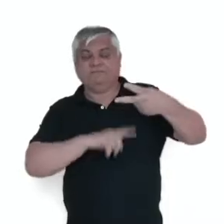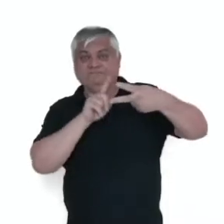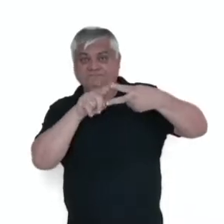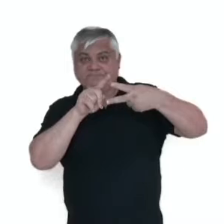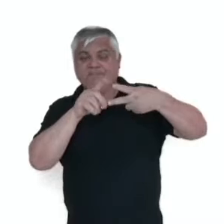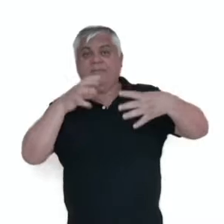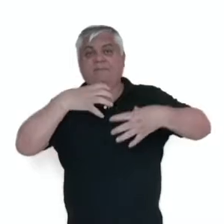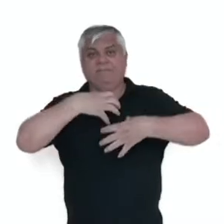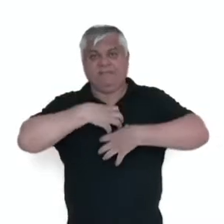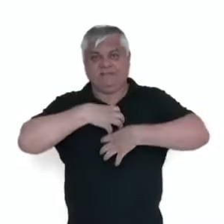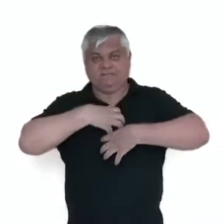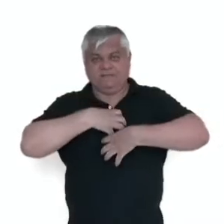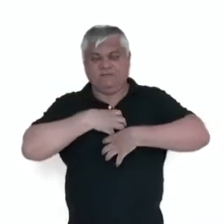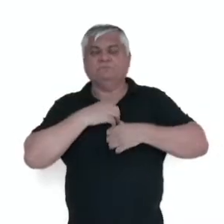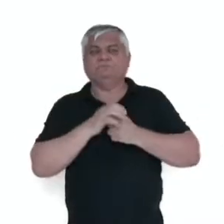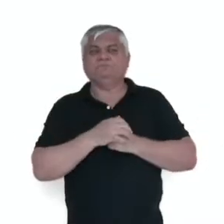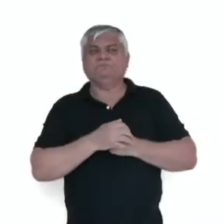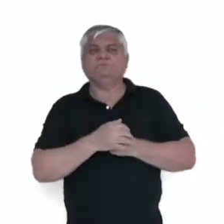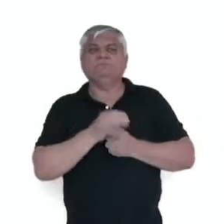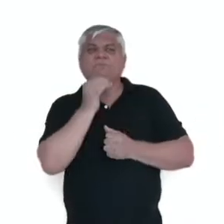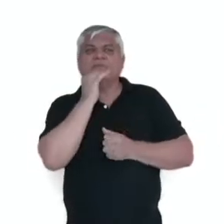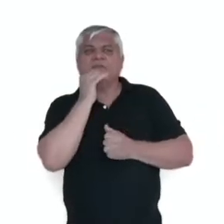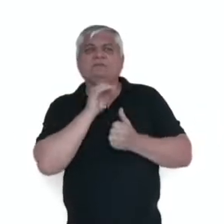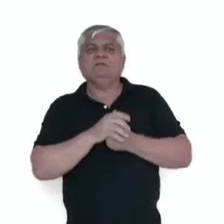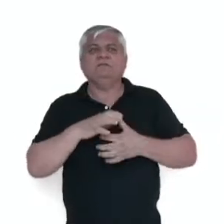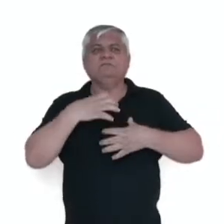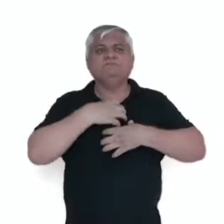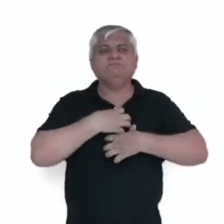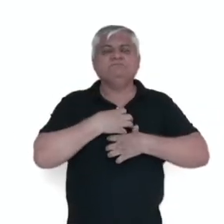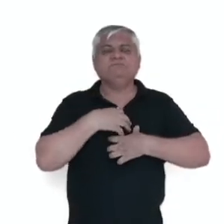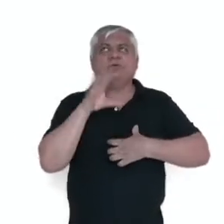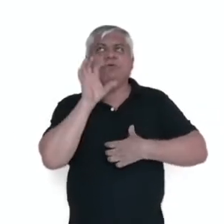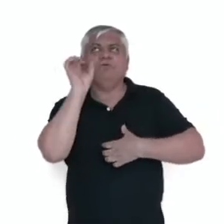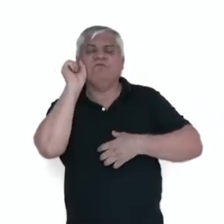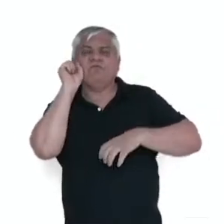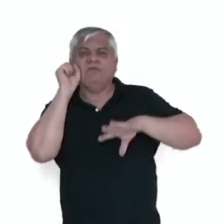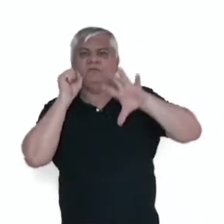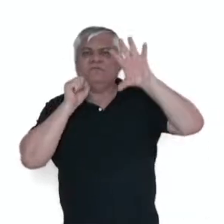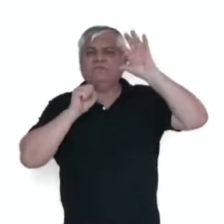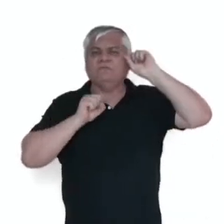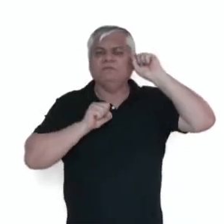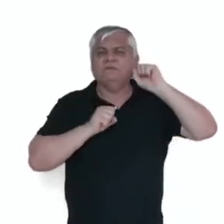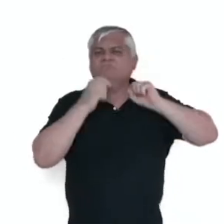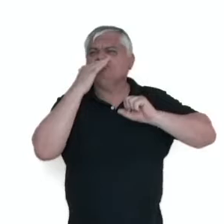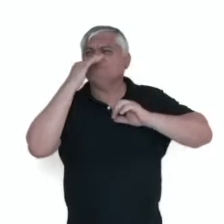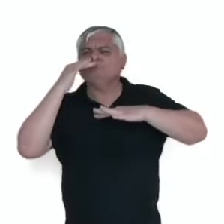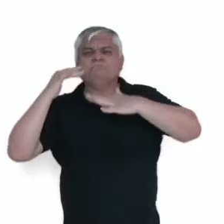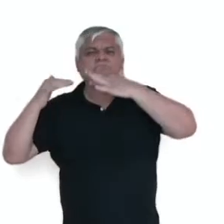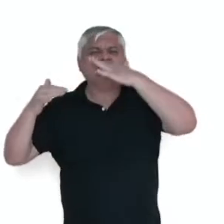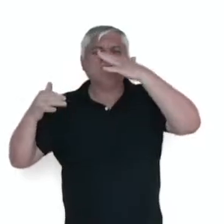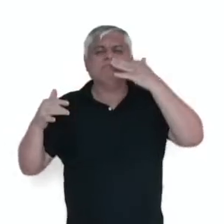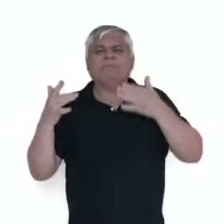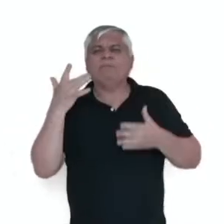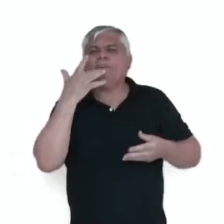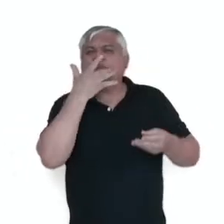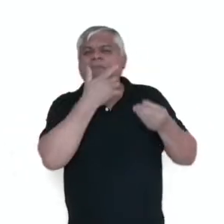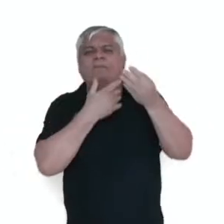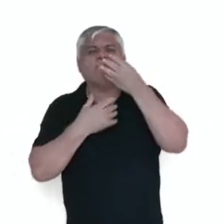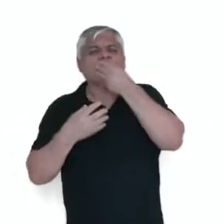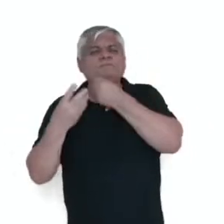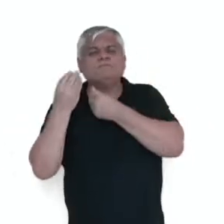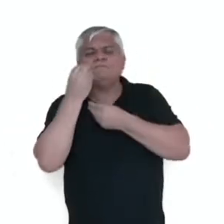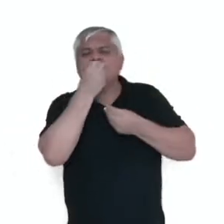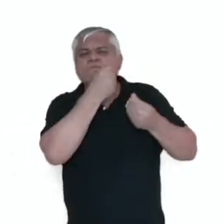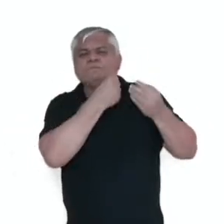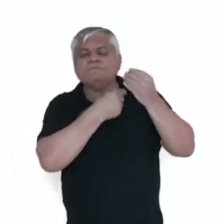das impressões. As impressões são percepções originárias e mais vívidas. Aquilo que eu ouço, vejo,